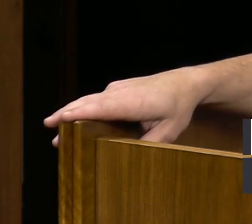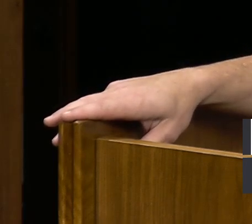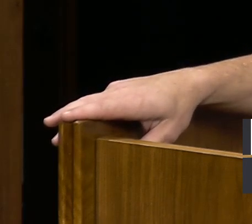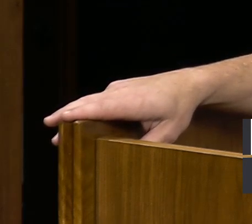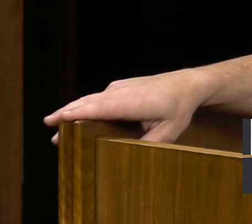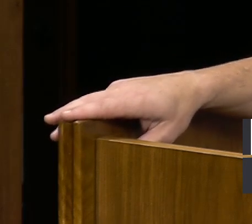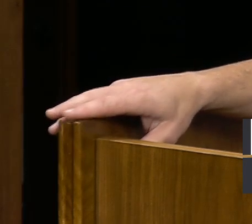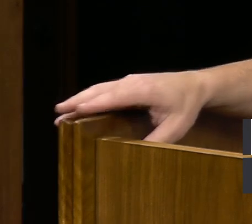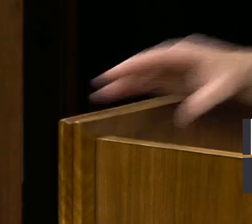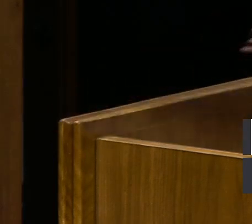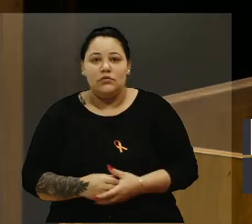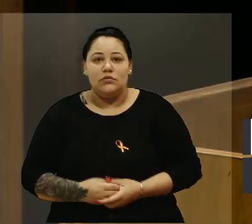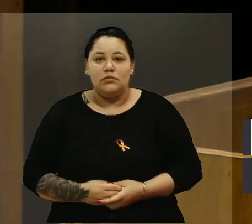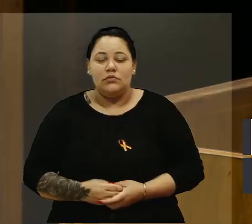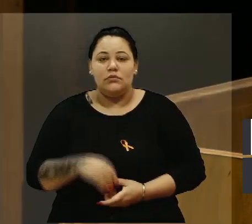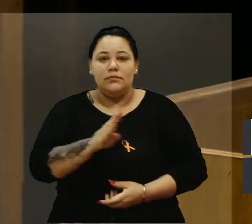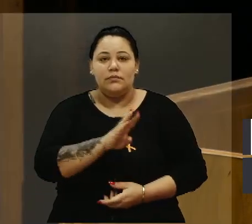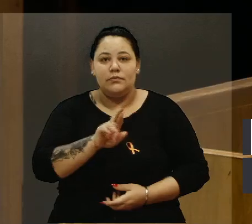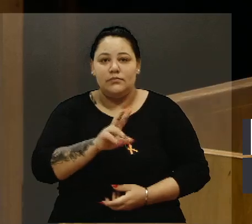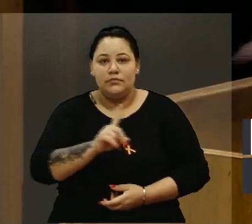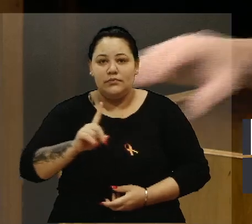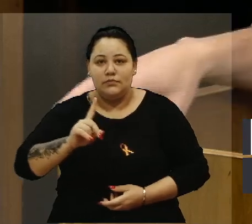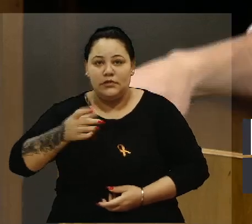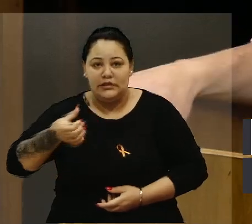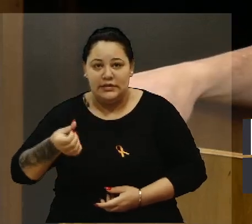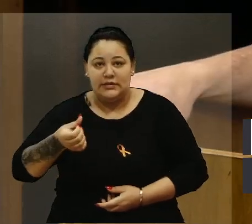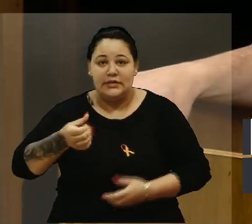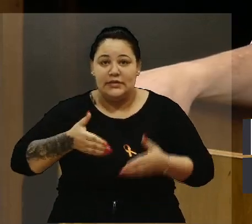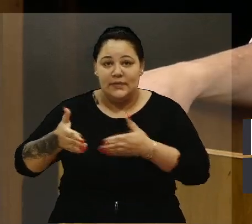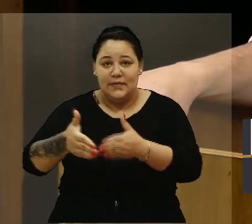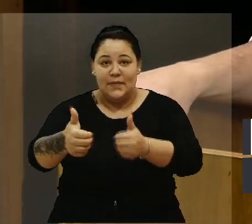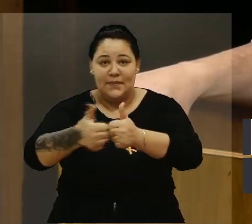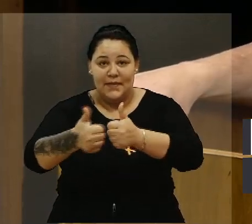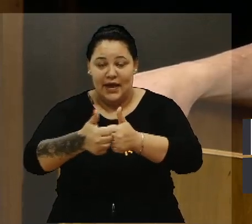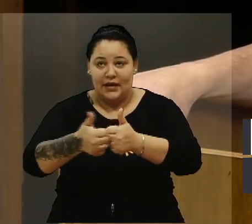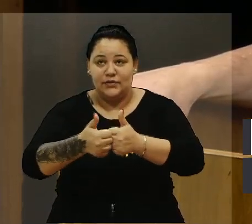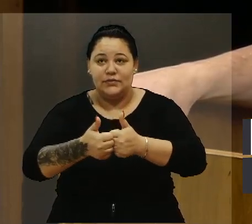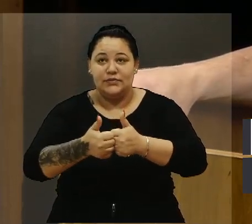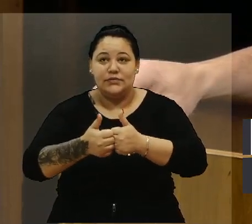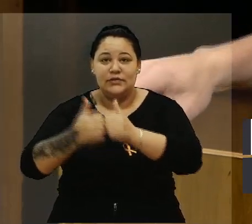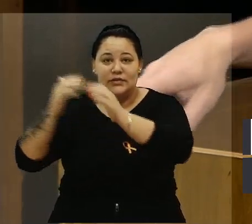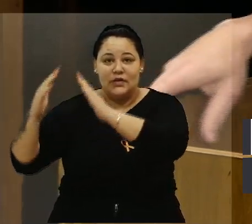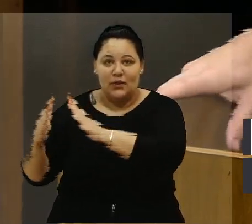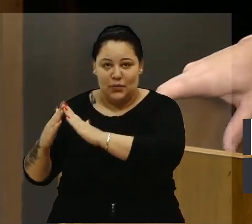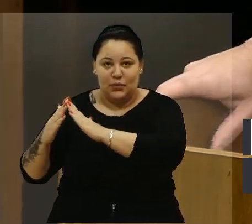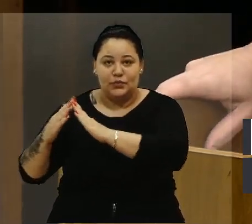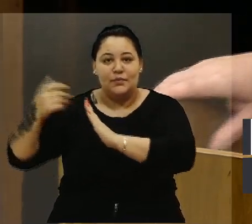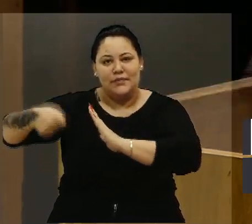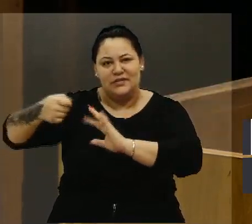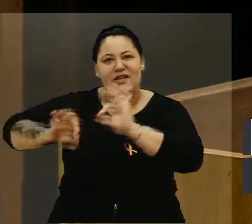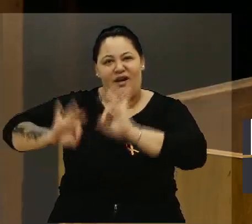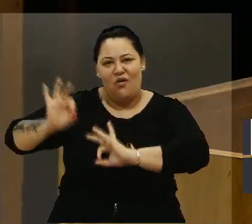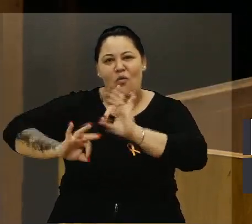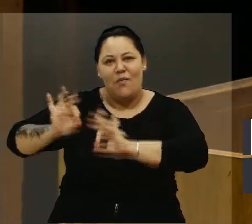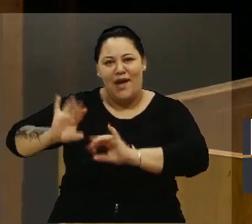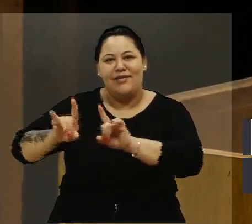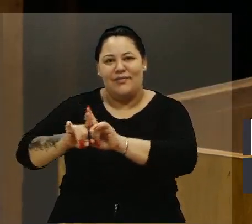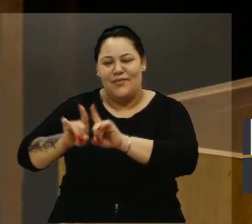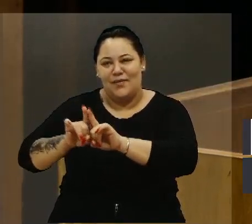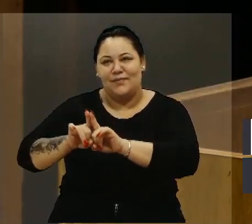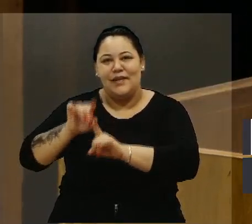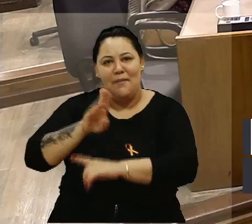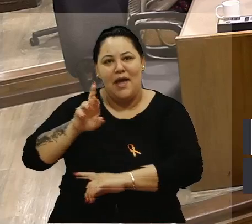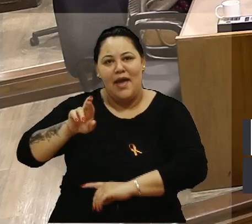da BR-116 ali no trecho perto da rótula de São Leopoldo. Sua parte, vereador Cláudio. Obrigado pela gentileza, vereador Wagner,